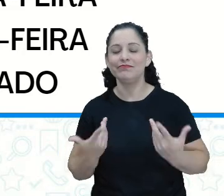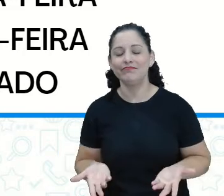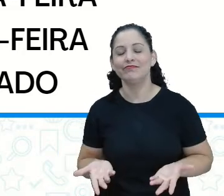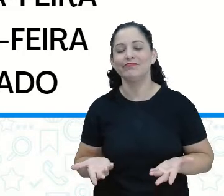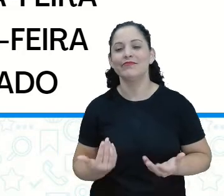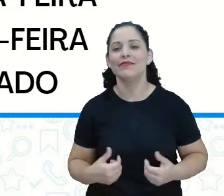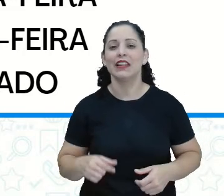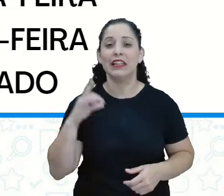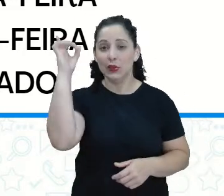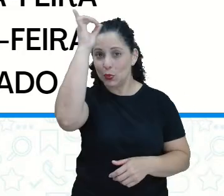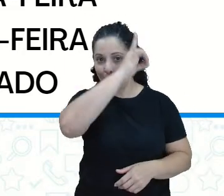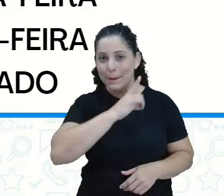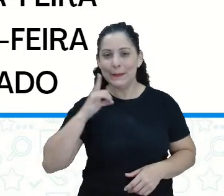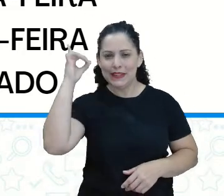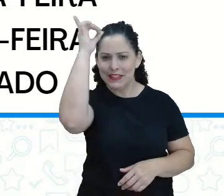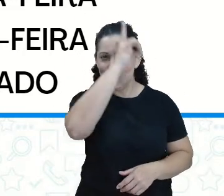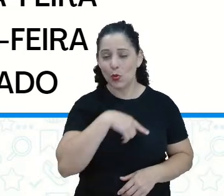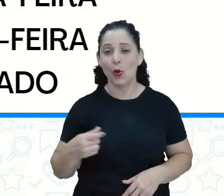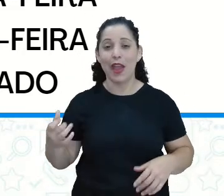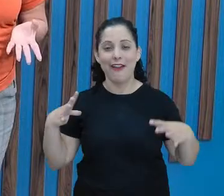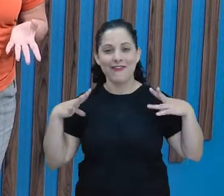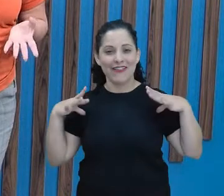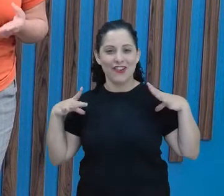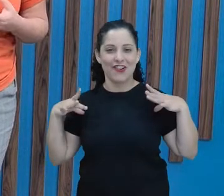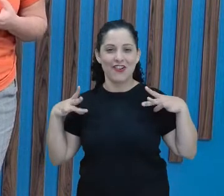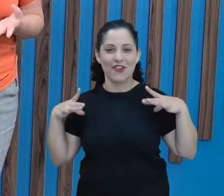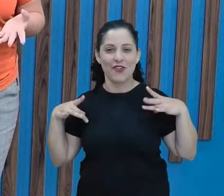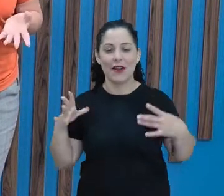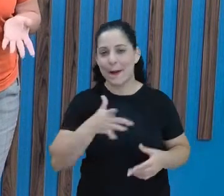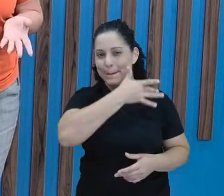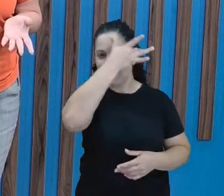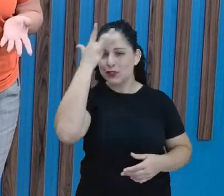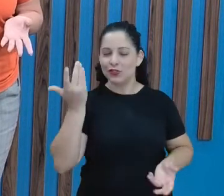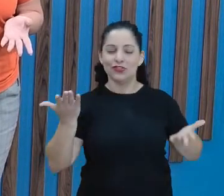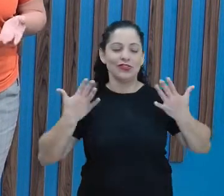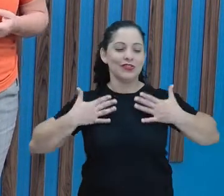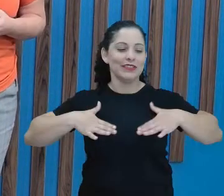E domingo geralmente é aquele dia de folga, onde as pessoas estão mais em